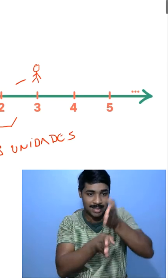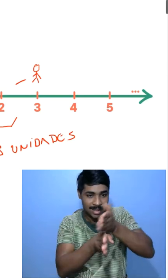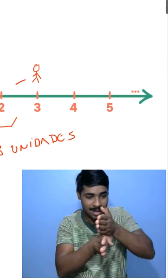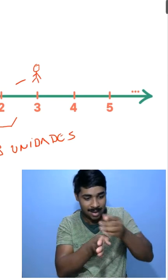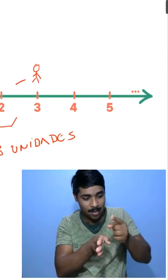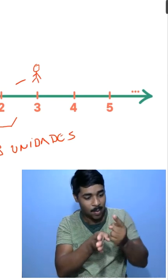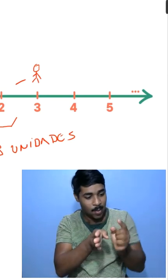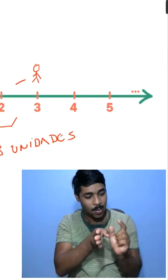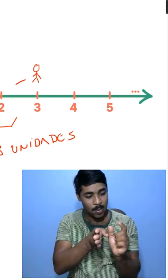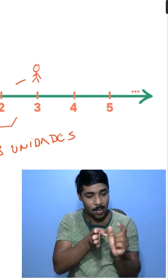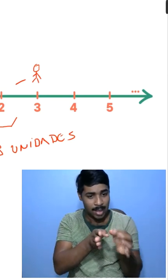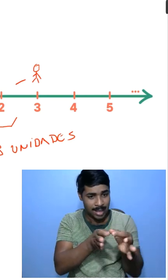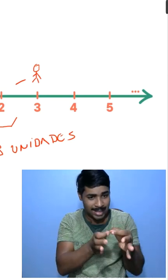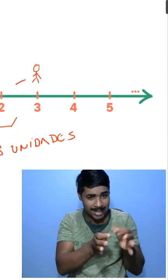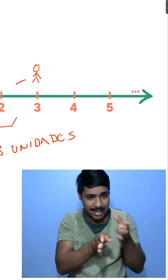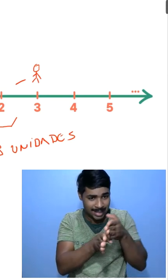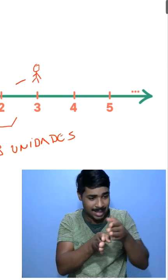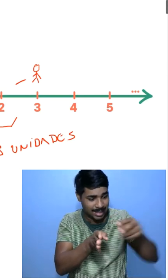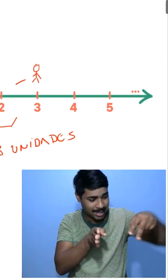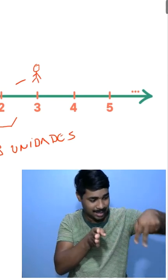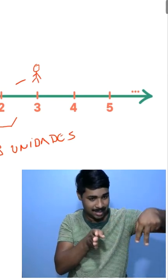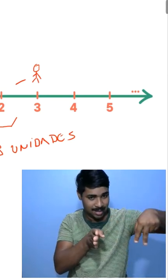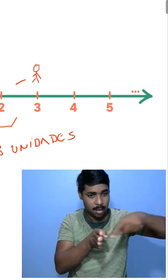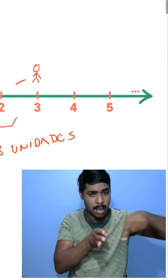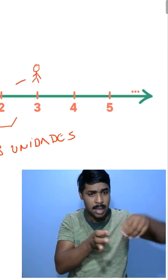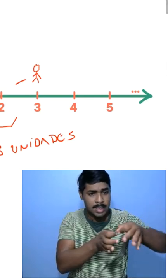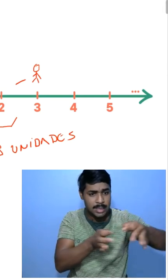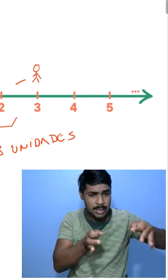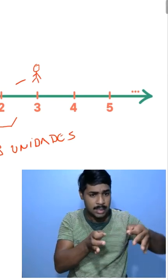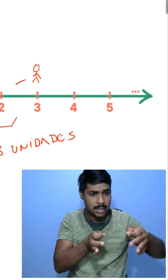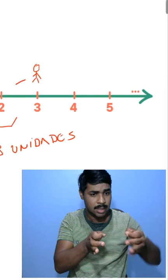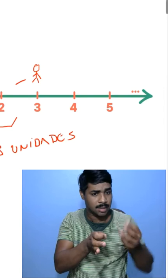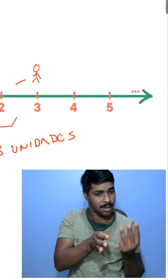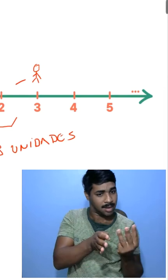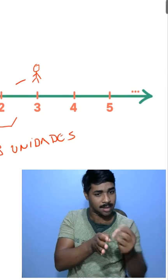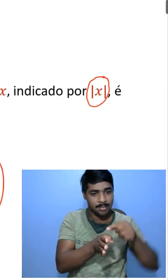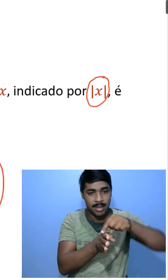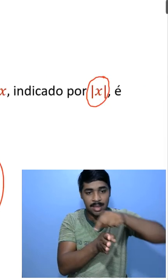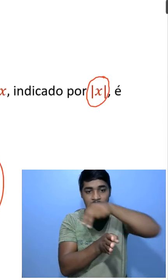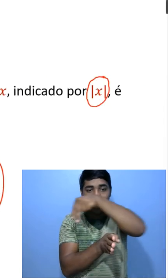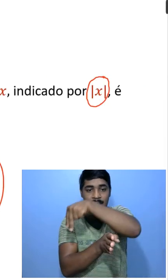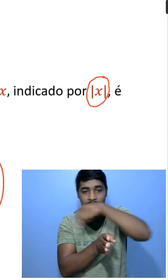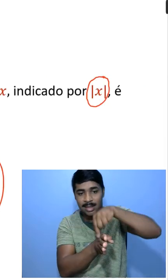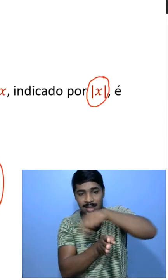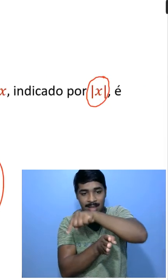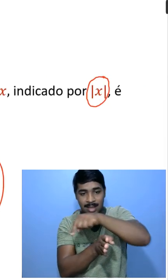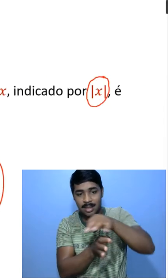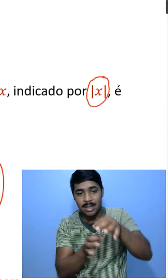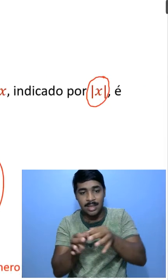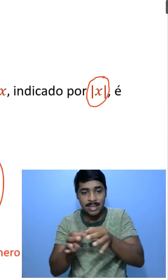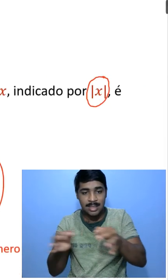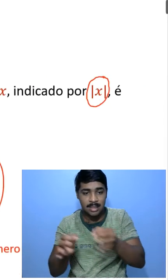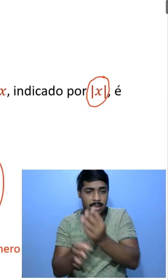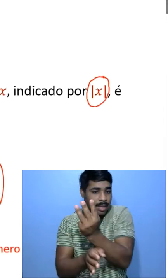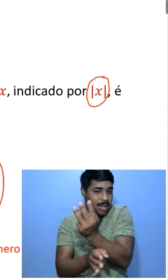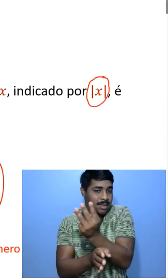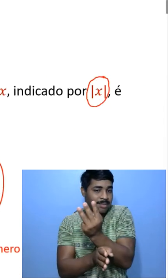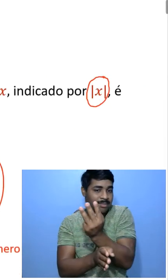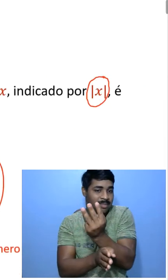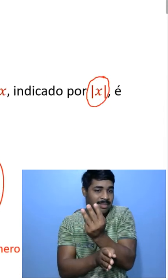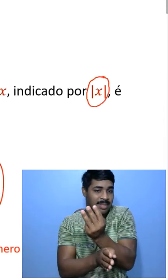é menos 3 unidades, são 3 unidades. 1, 2, 3. Tá? Então vamos avançar